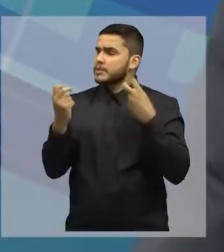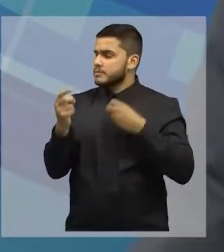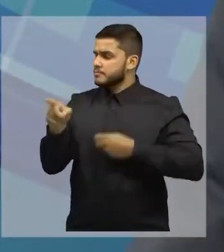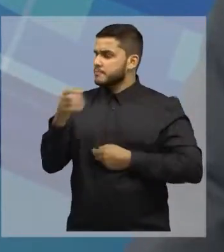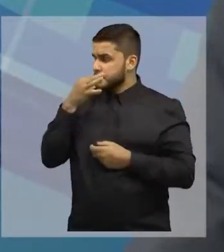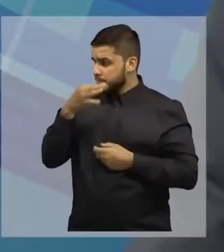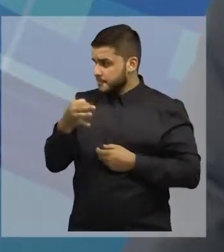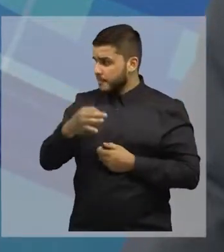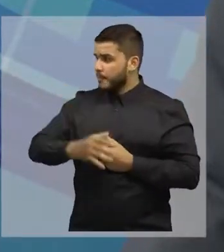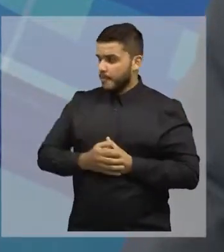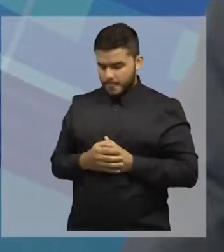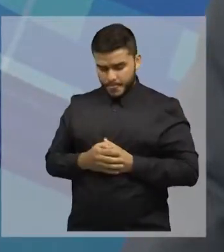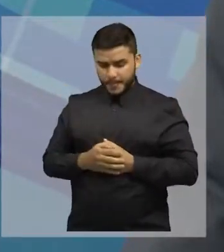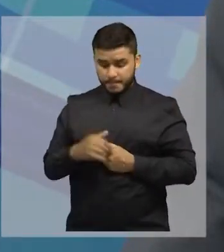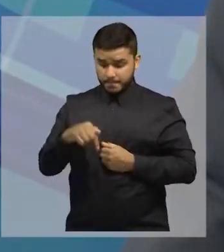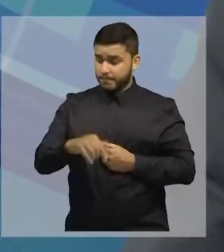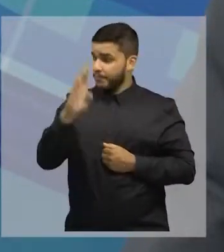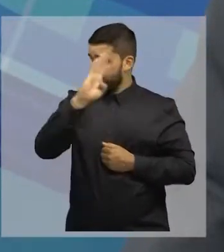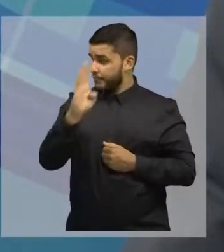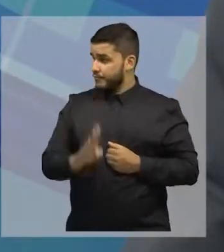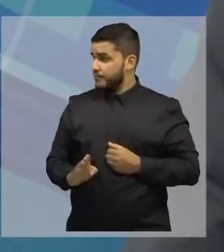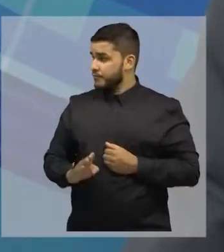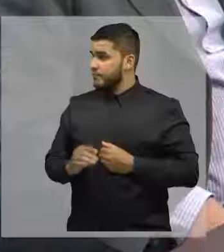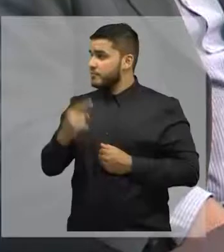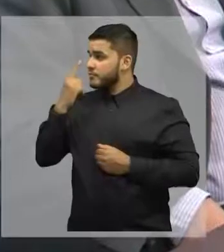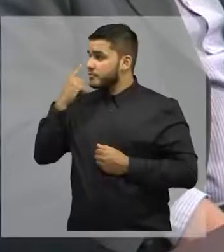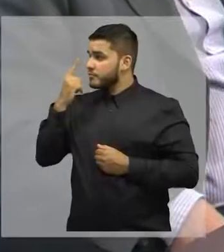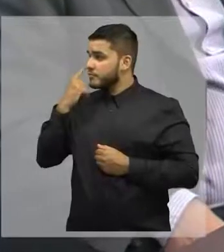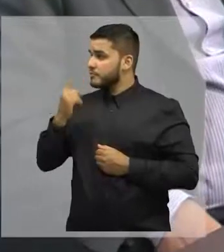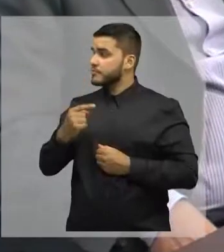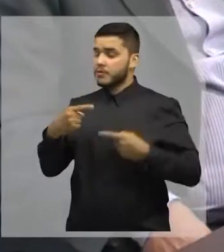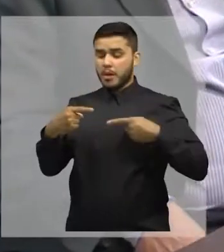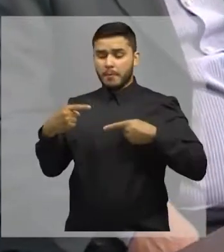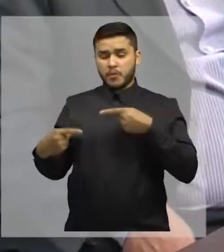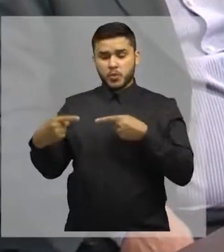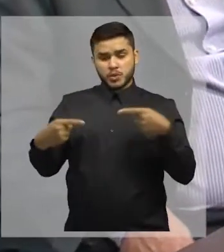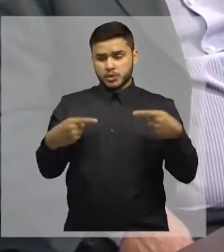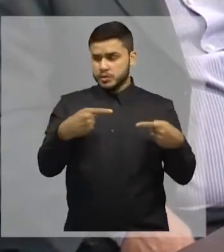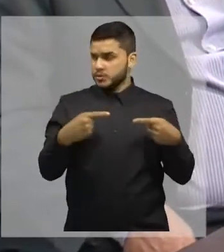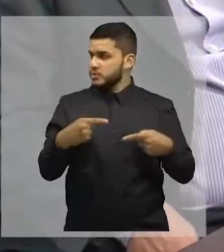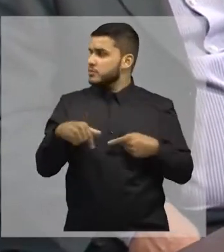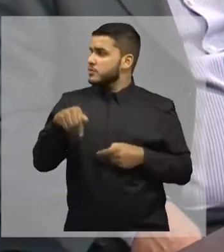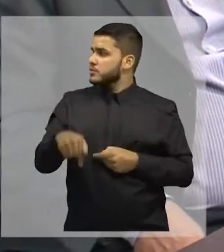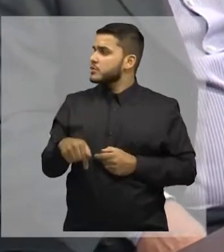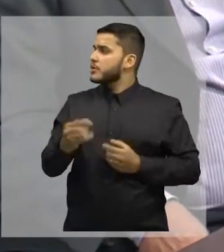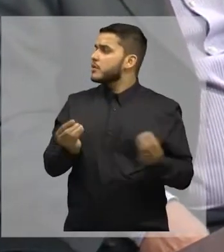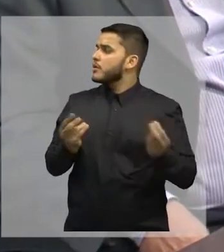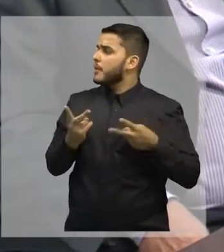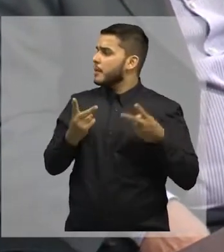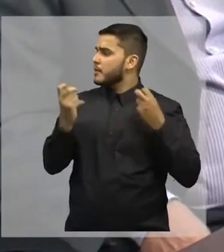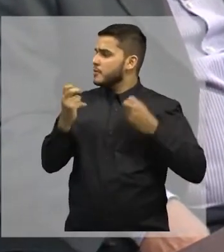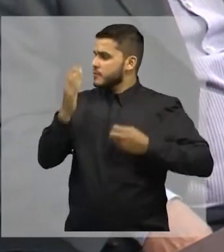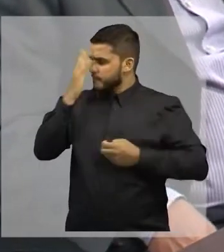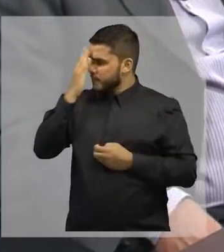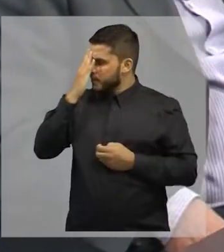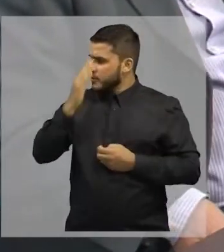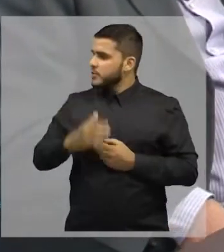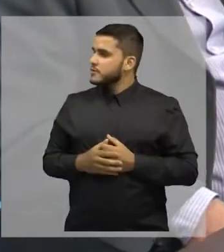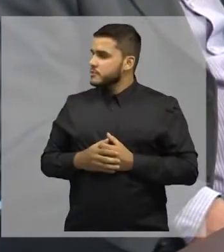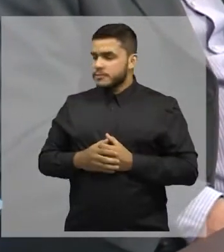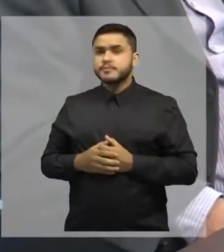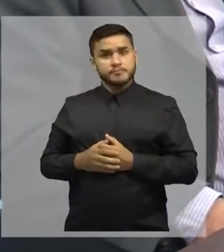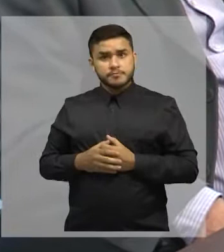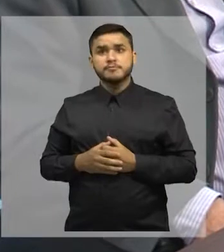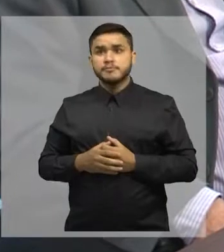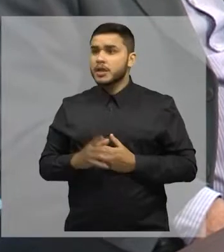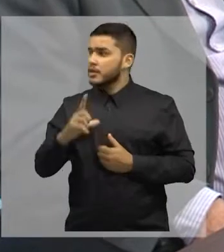digamos assim, a forma como o Estado brasileiro está organizado, sob o ponto de vista político, que eu disse na conclusão, que só